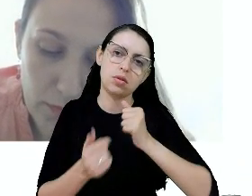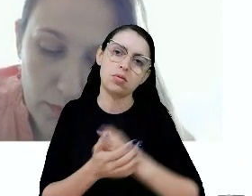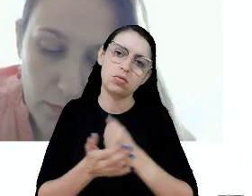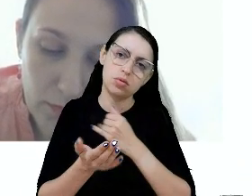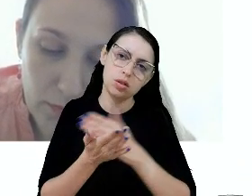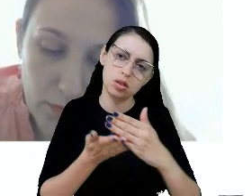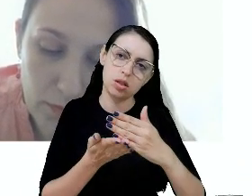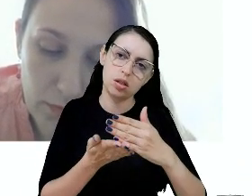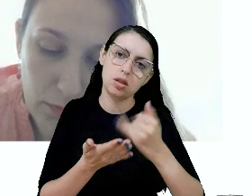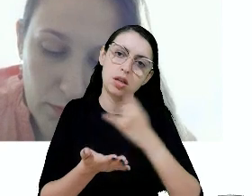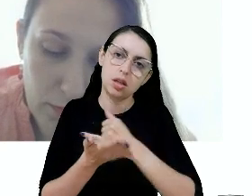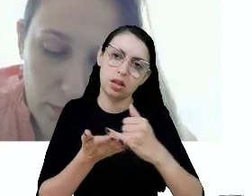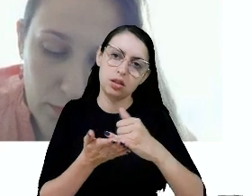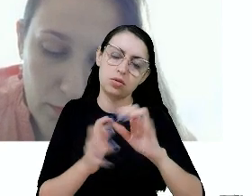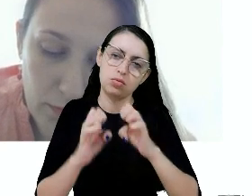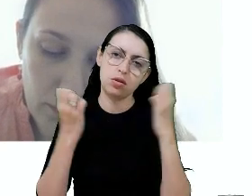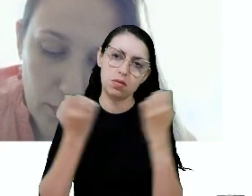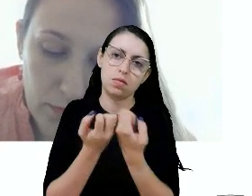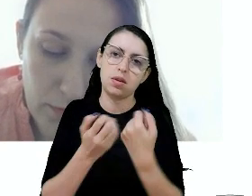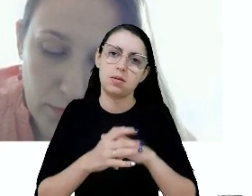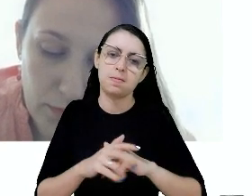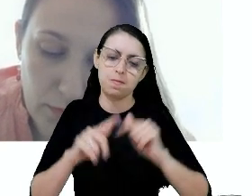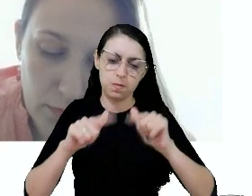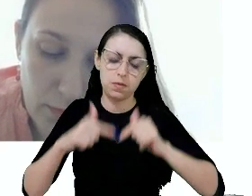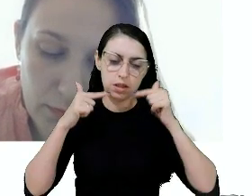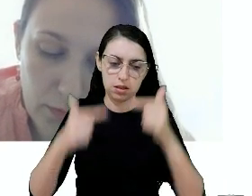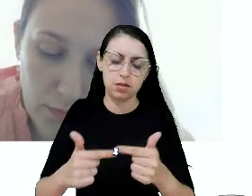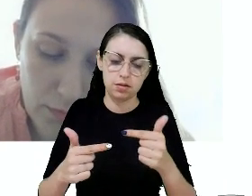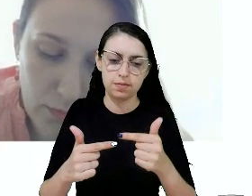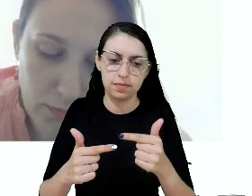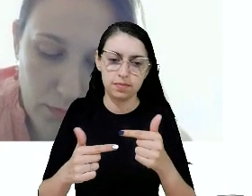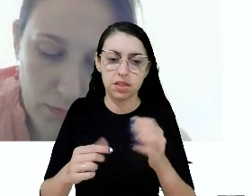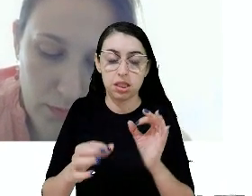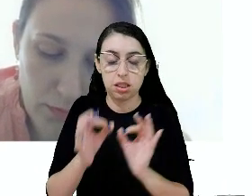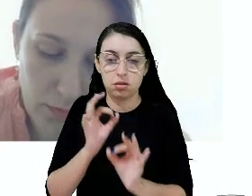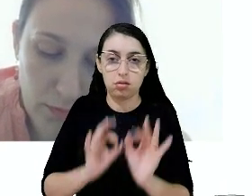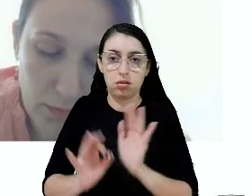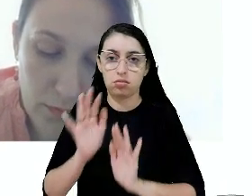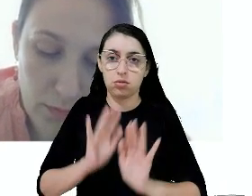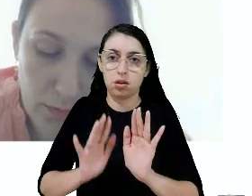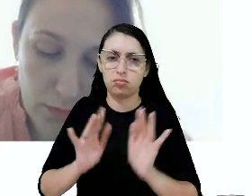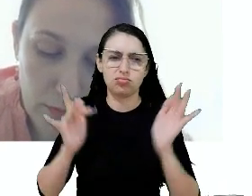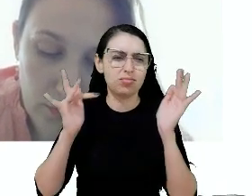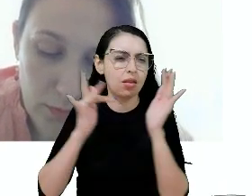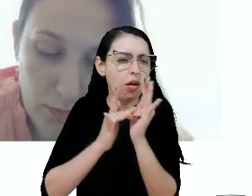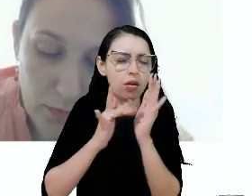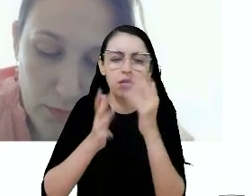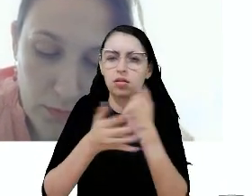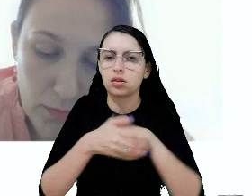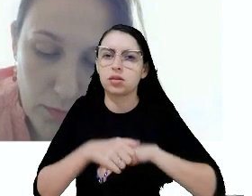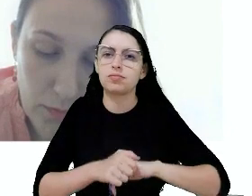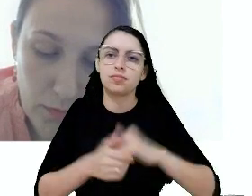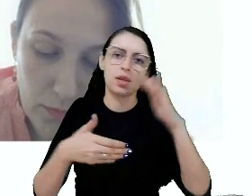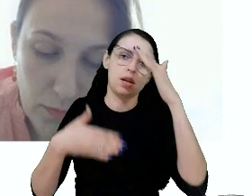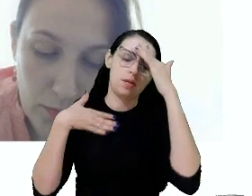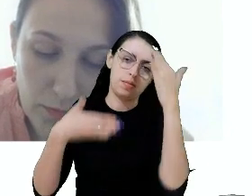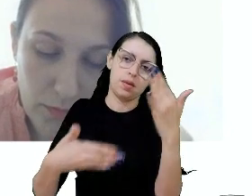nosso evento de uma forma tão sensível, tão delicada, tão tocante.